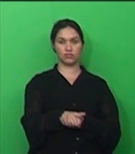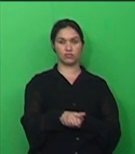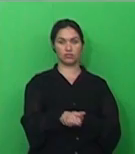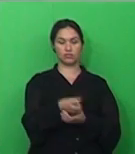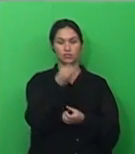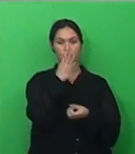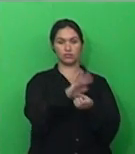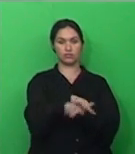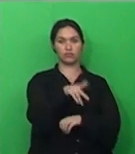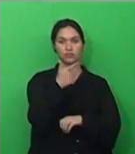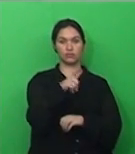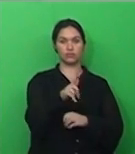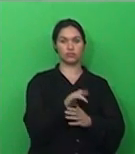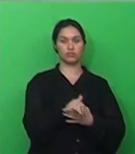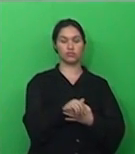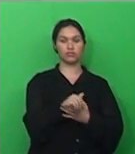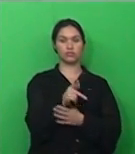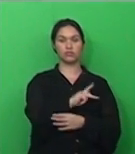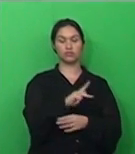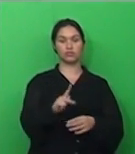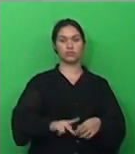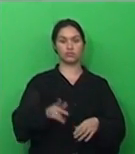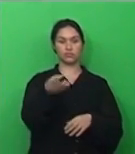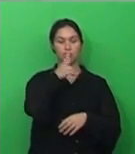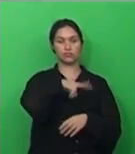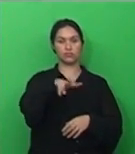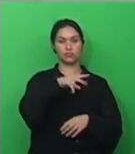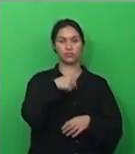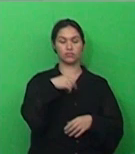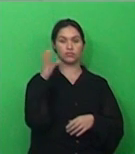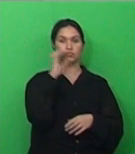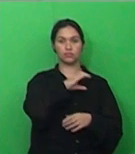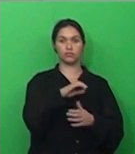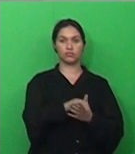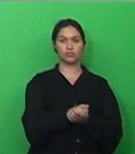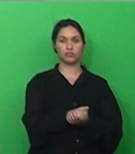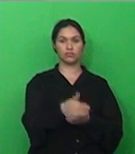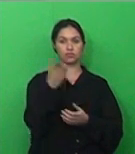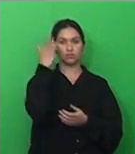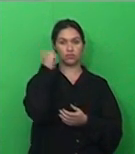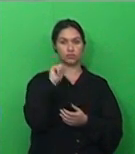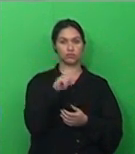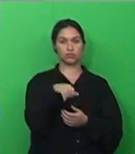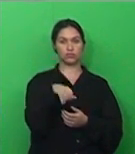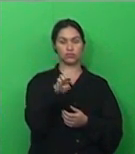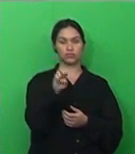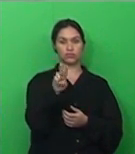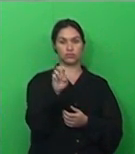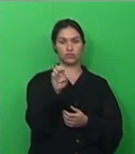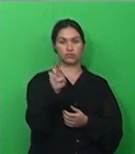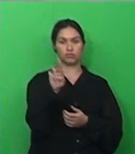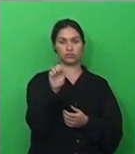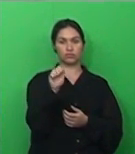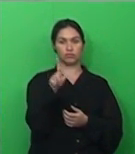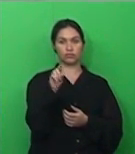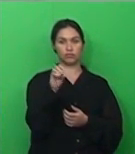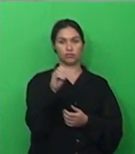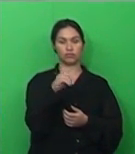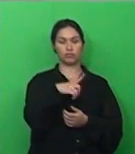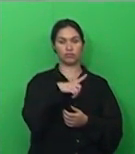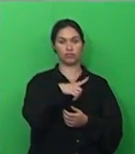Boa noite mais uma vez ao senhor presidente, aos vereadores. Eu vou ser muito breve. Sei que tanto o Reveraldo quanto a Ionara têm um